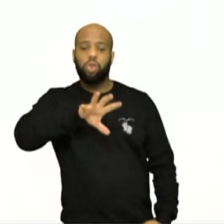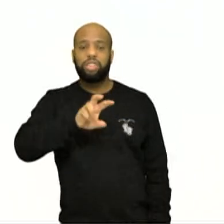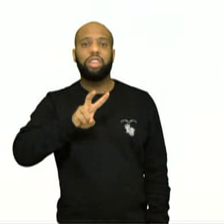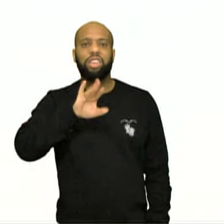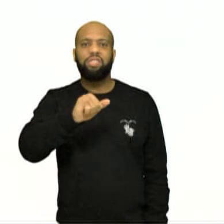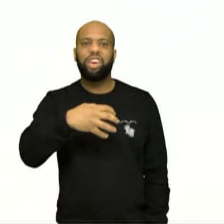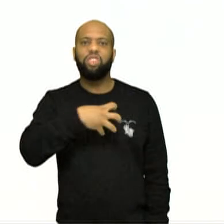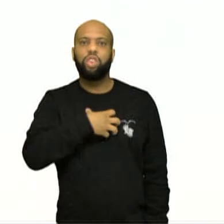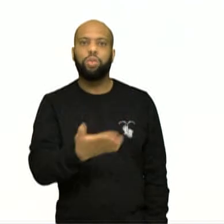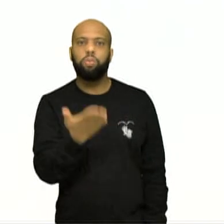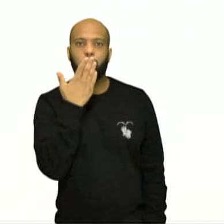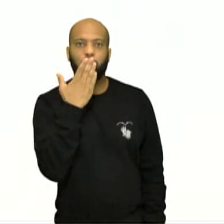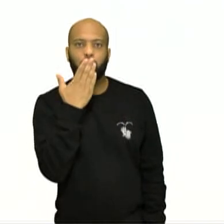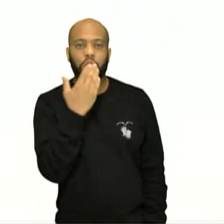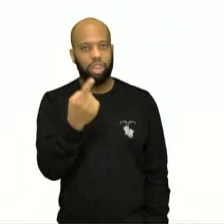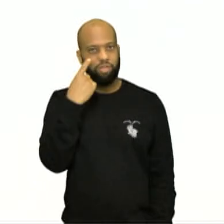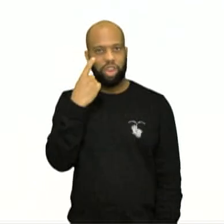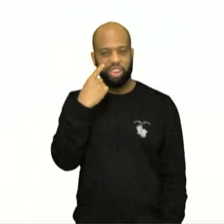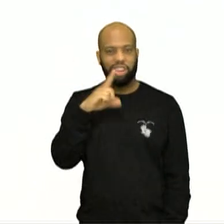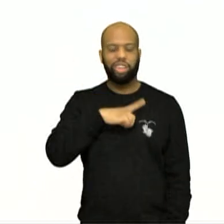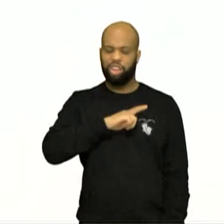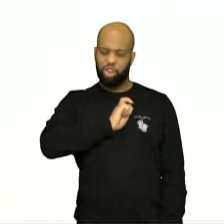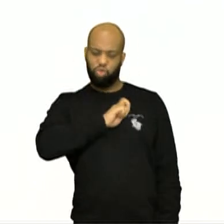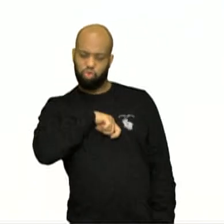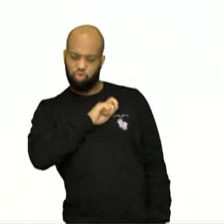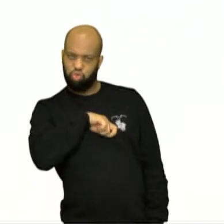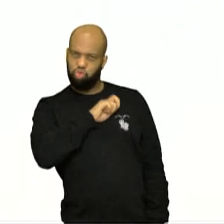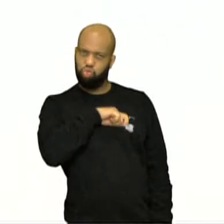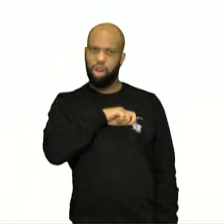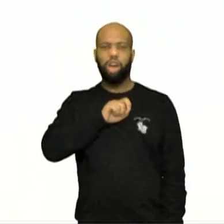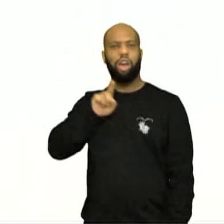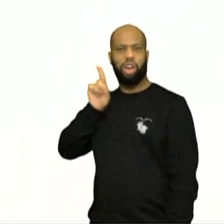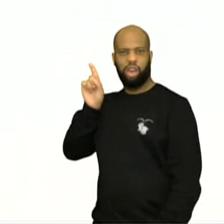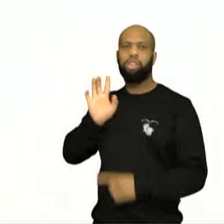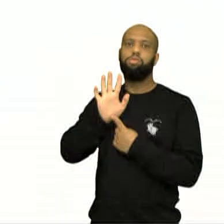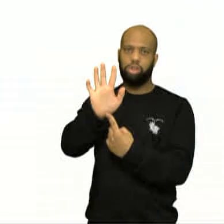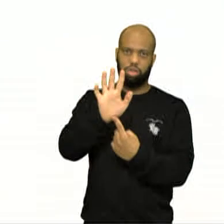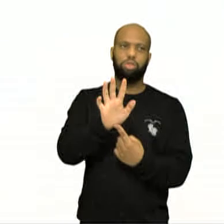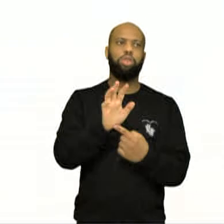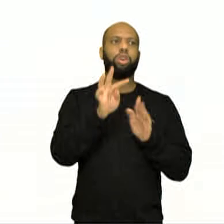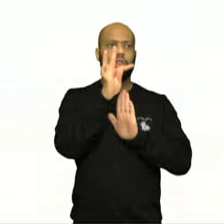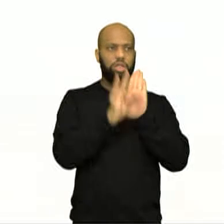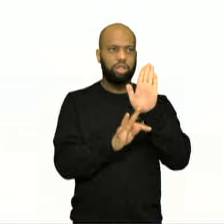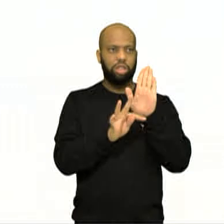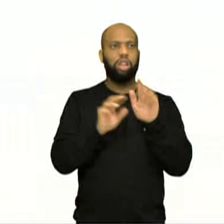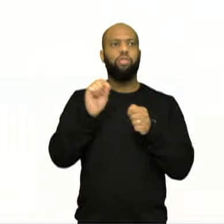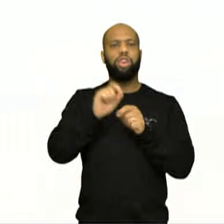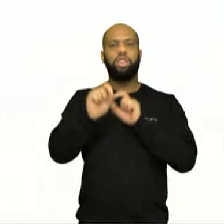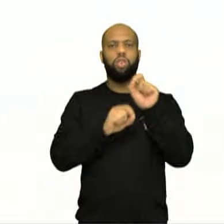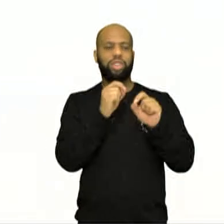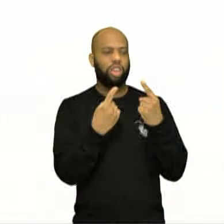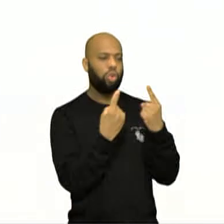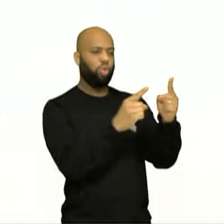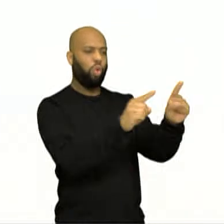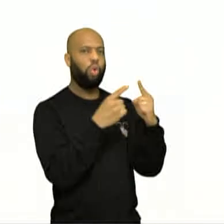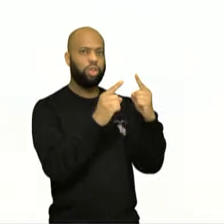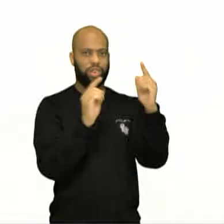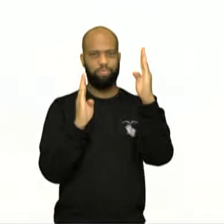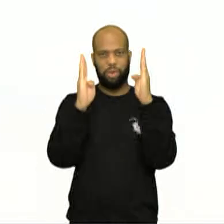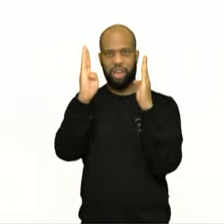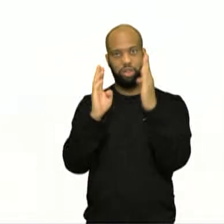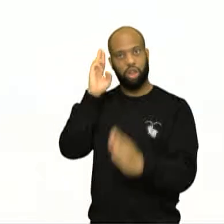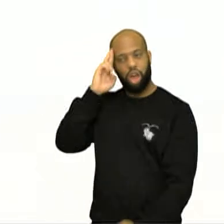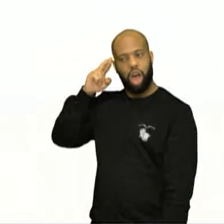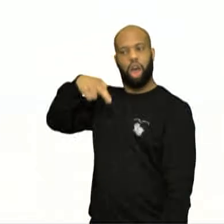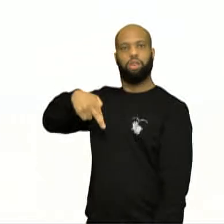mudos. Olha só a ironia que Nietzsche apresenta aí nesse texto, né? Então ele está fazendo uma crítica a esse